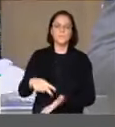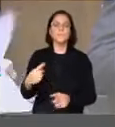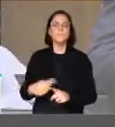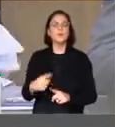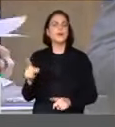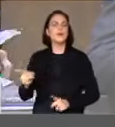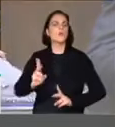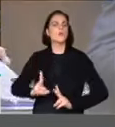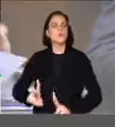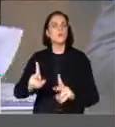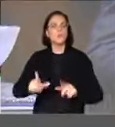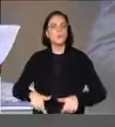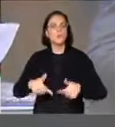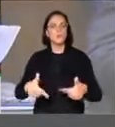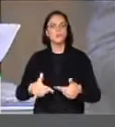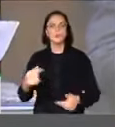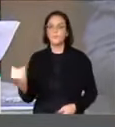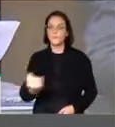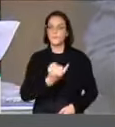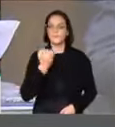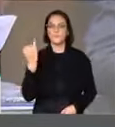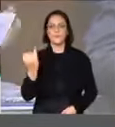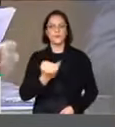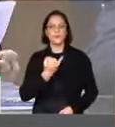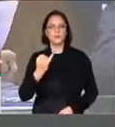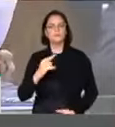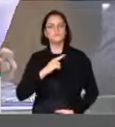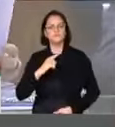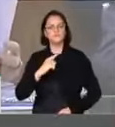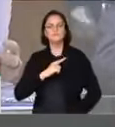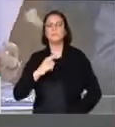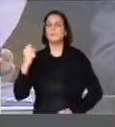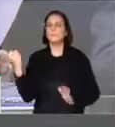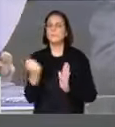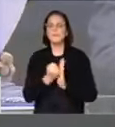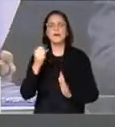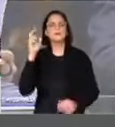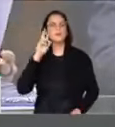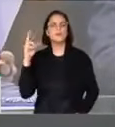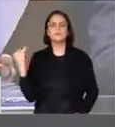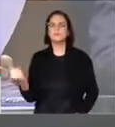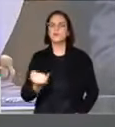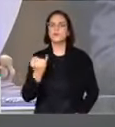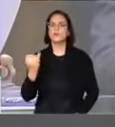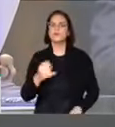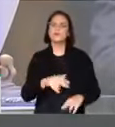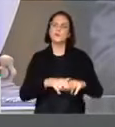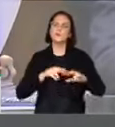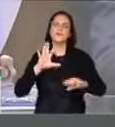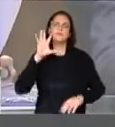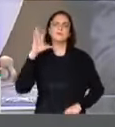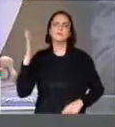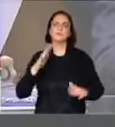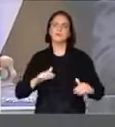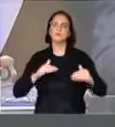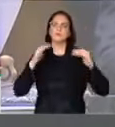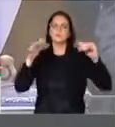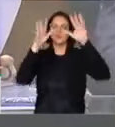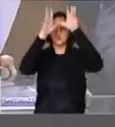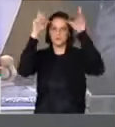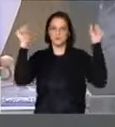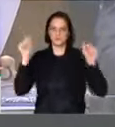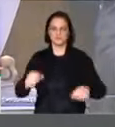luta fundamental que teve um marco importante com a decisão do Supremo. Eu queria chamar a